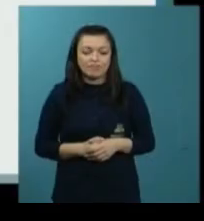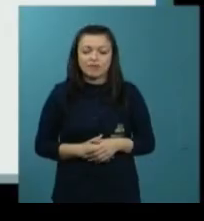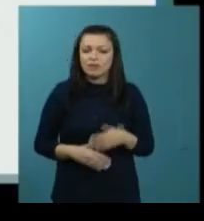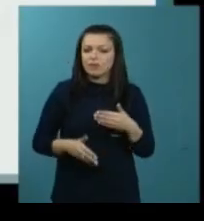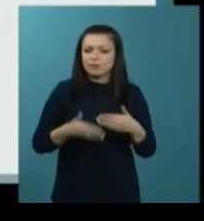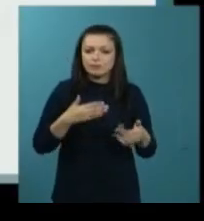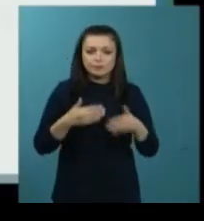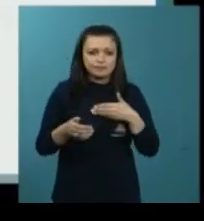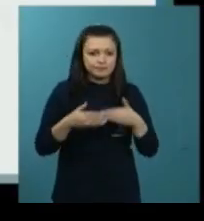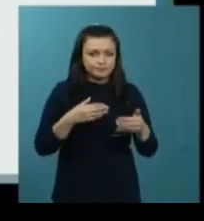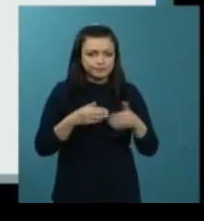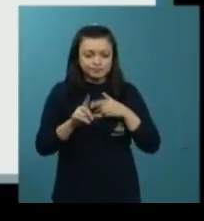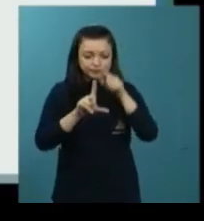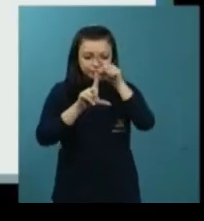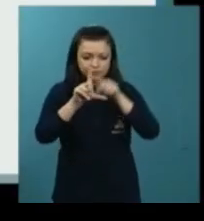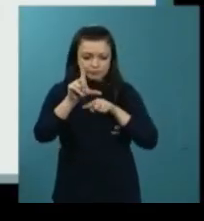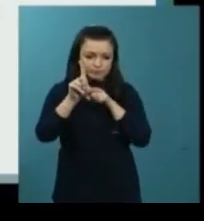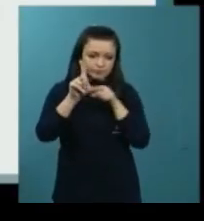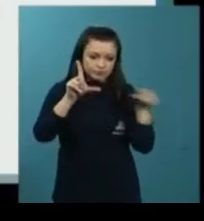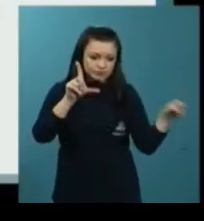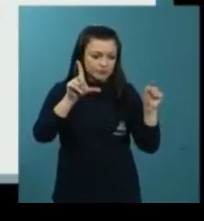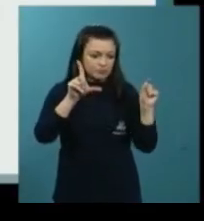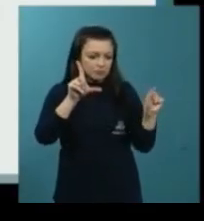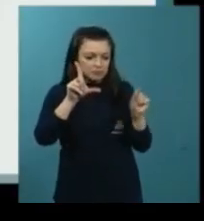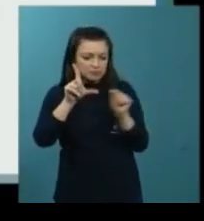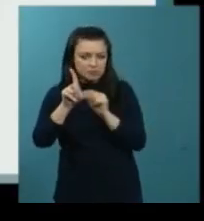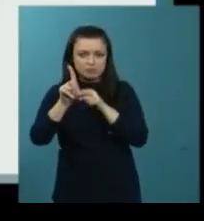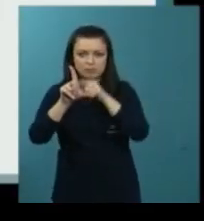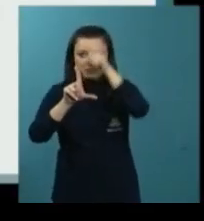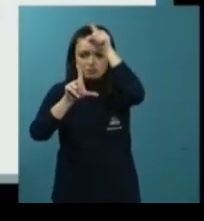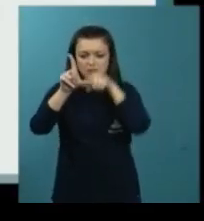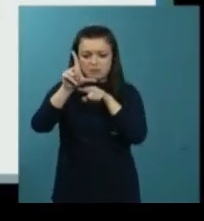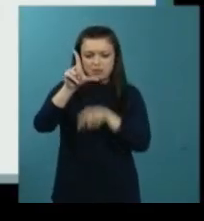Qualquer ponto nesse plano,